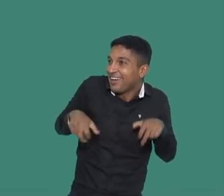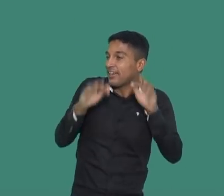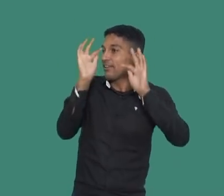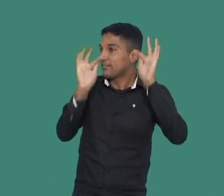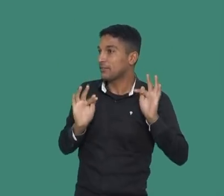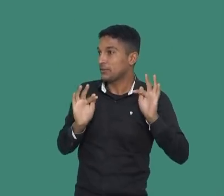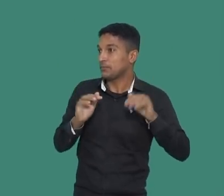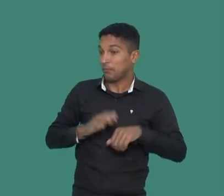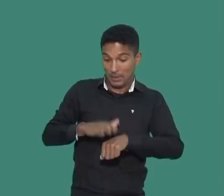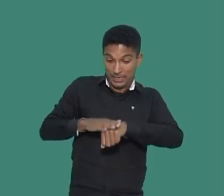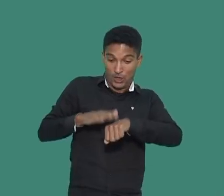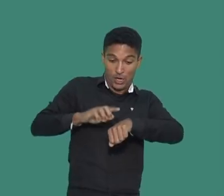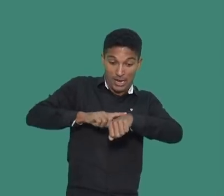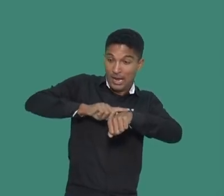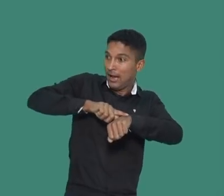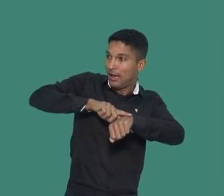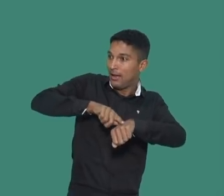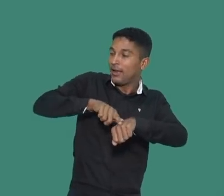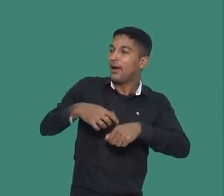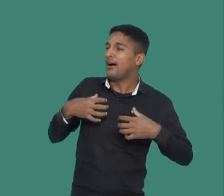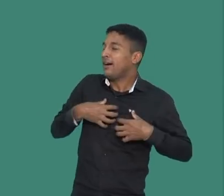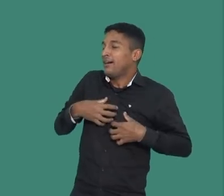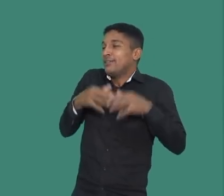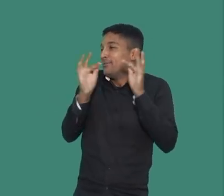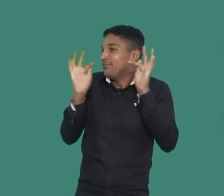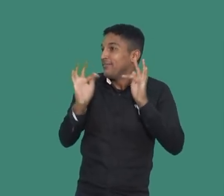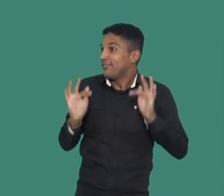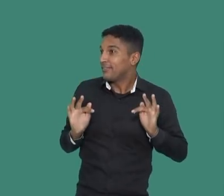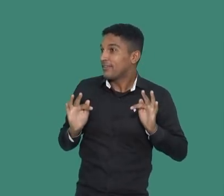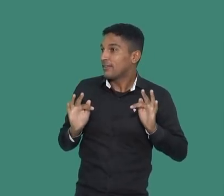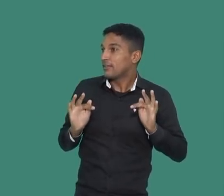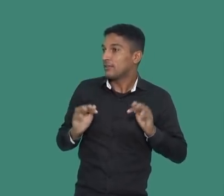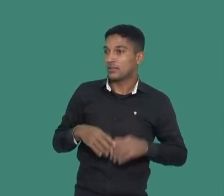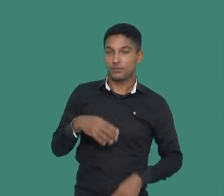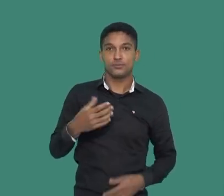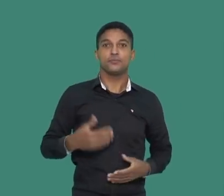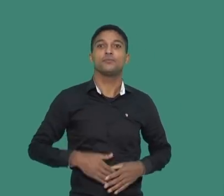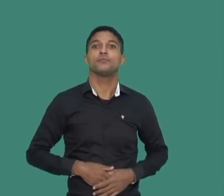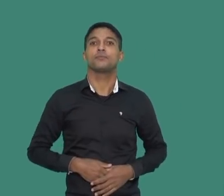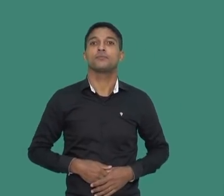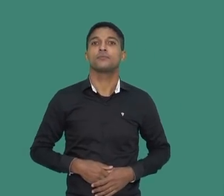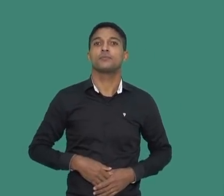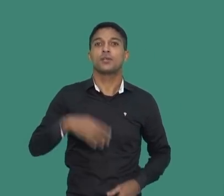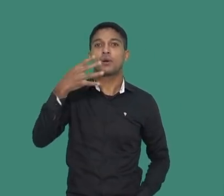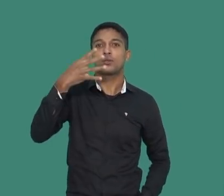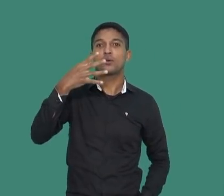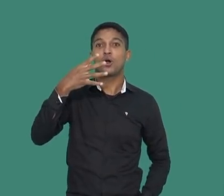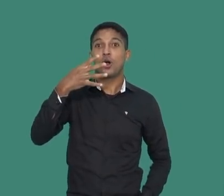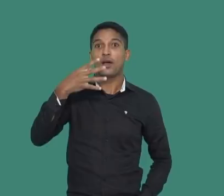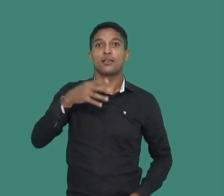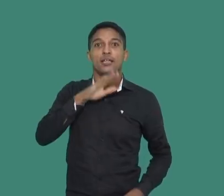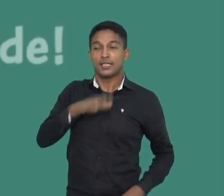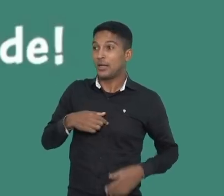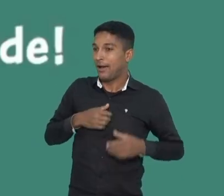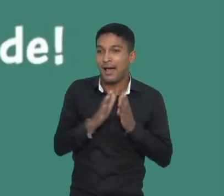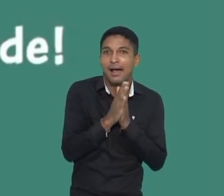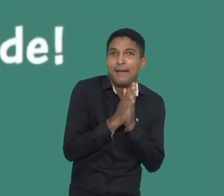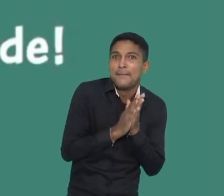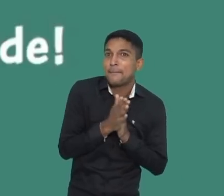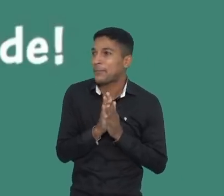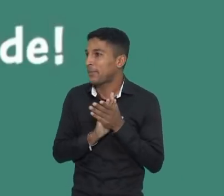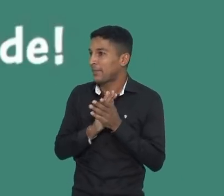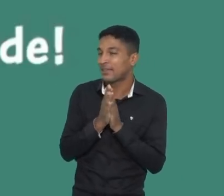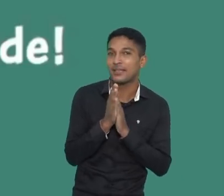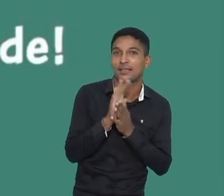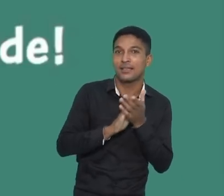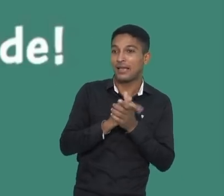hora for chegando, mais eu me sentirei feliz. Às 4 horas, então, estarei inquieta e agitada. Descobrirei